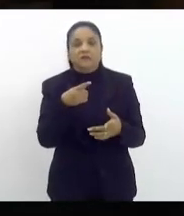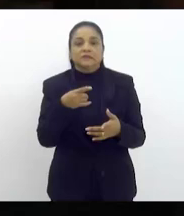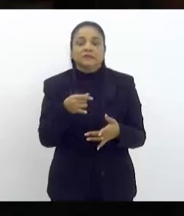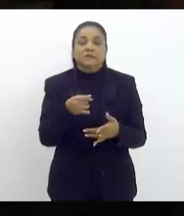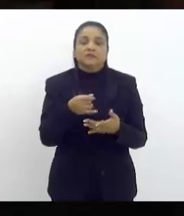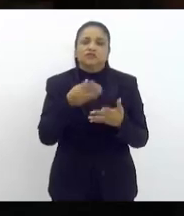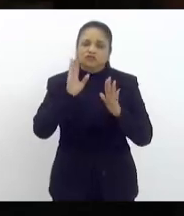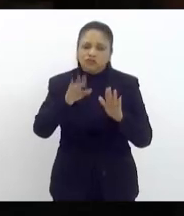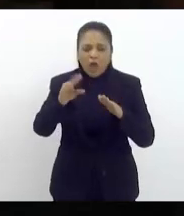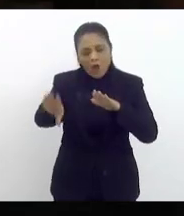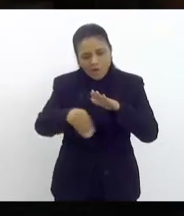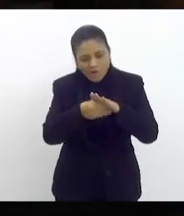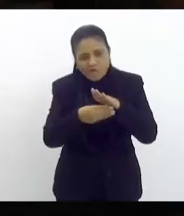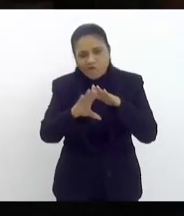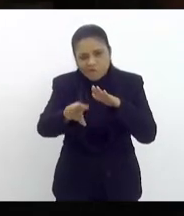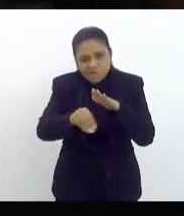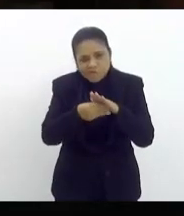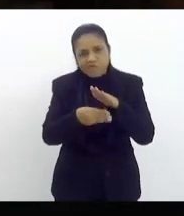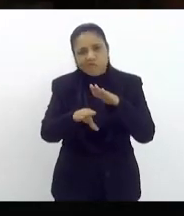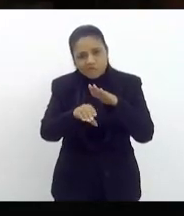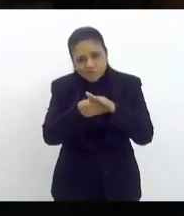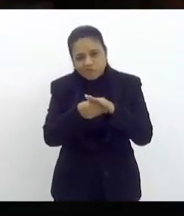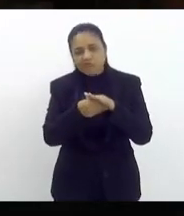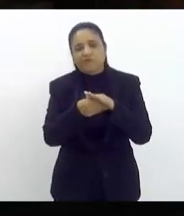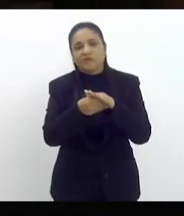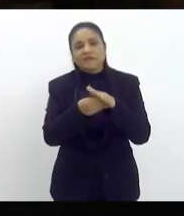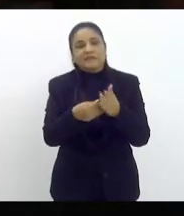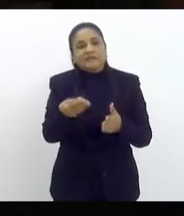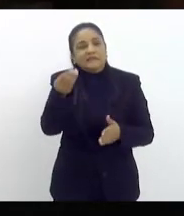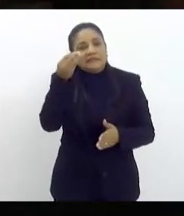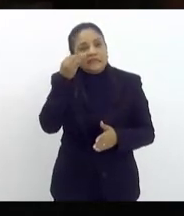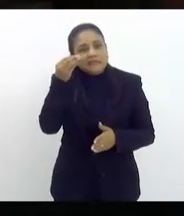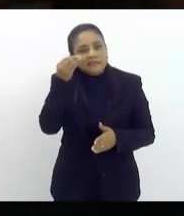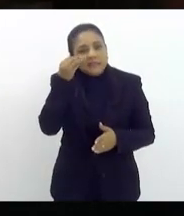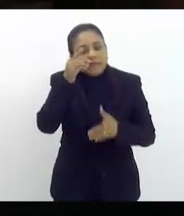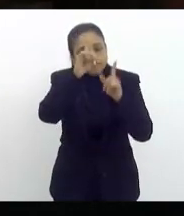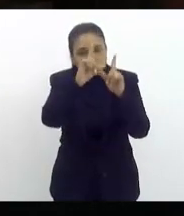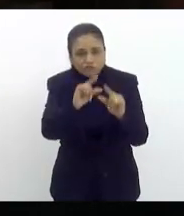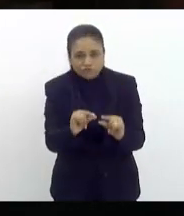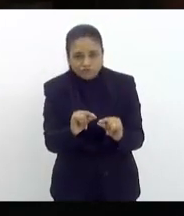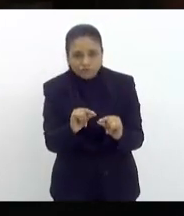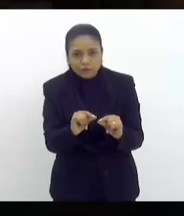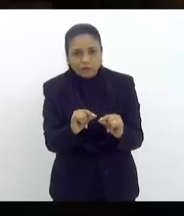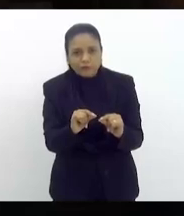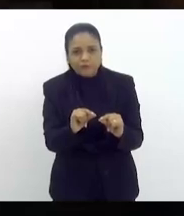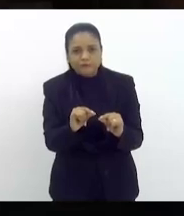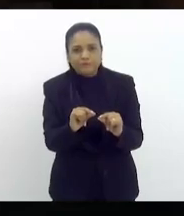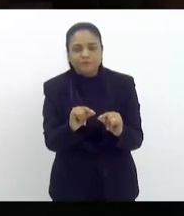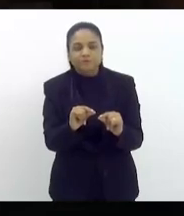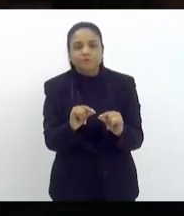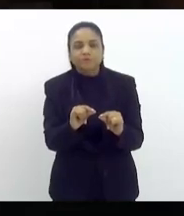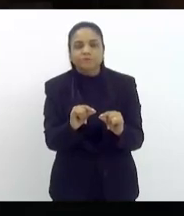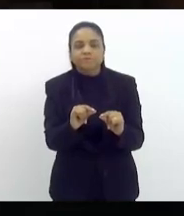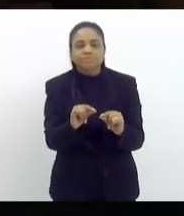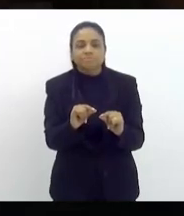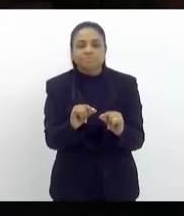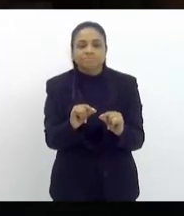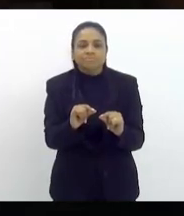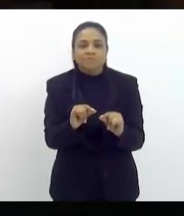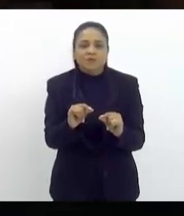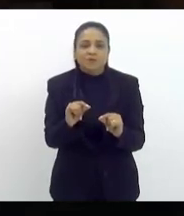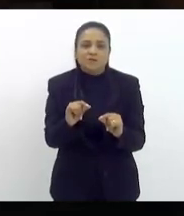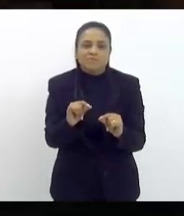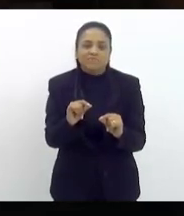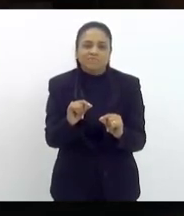emendas para que a gente pudesse tentar reduzir os horrores que estão